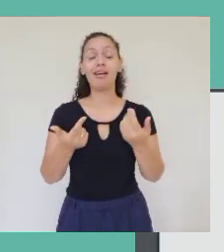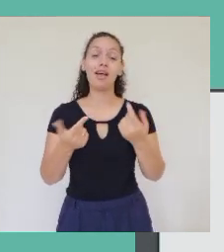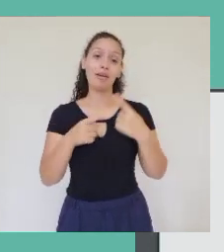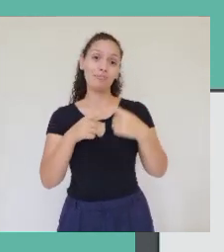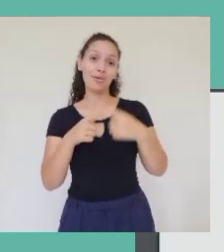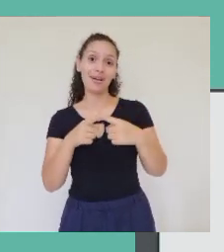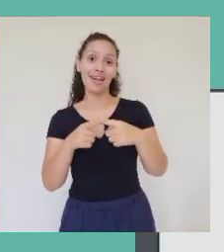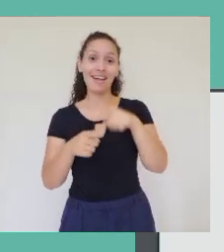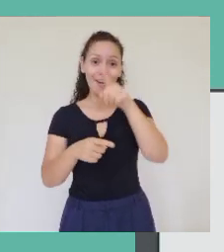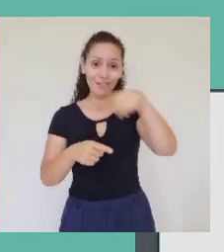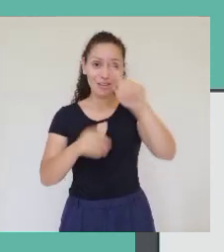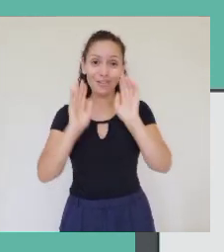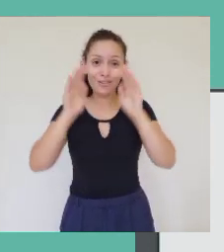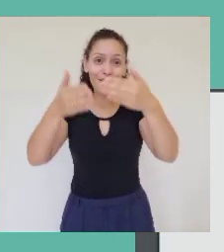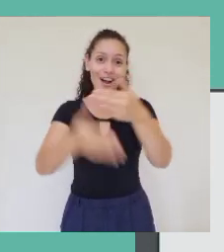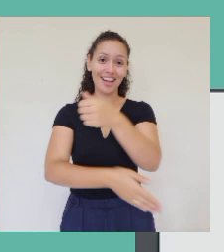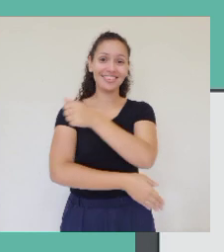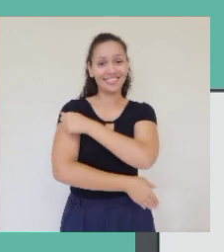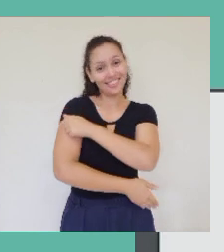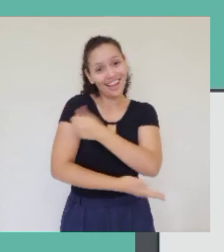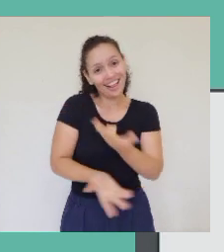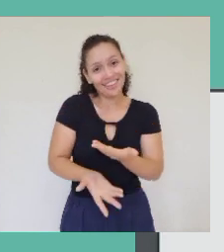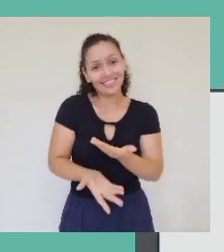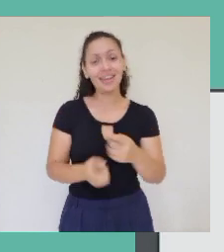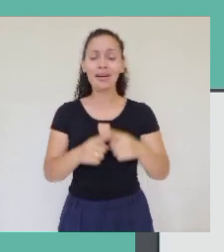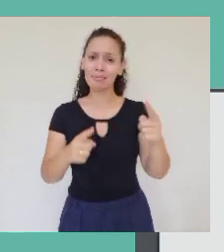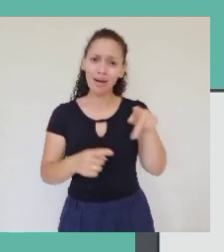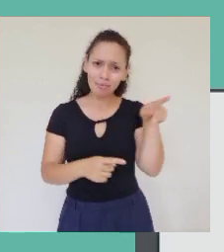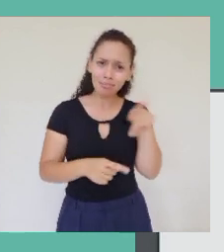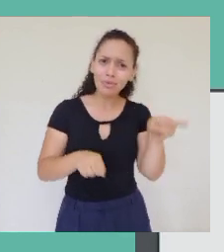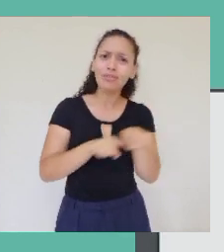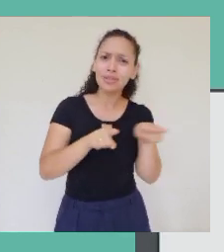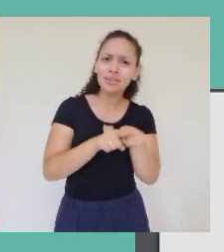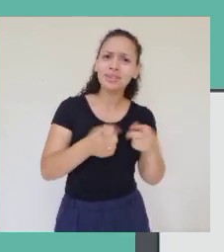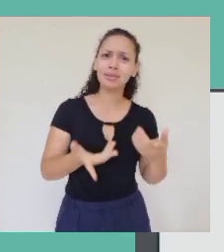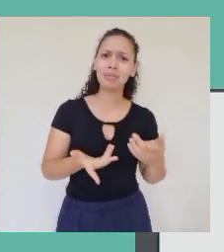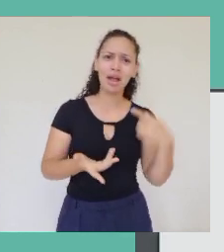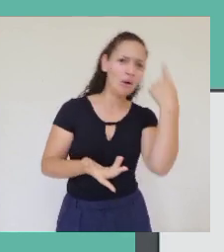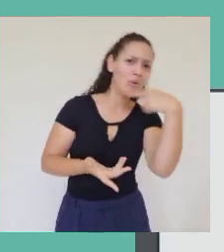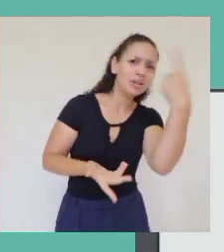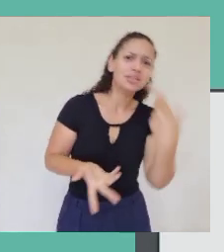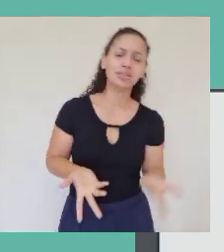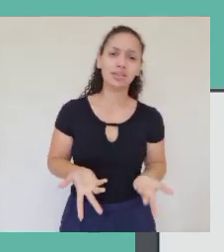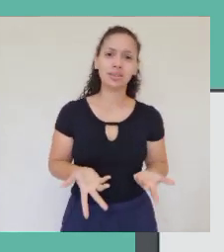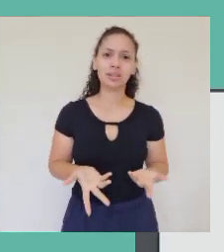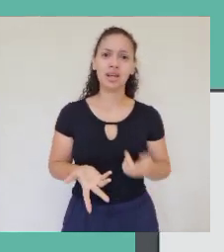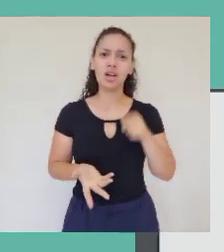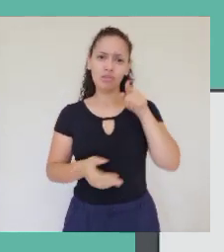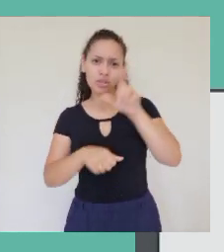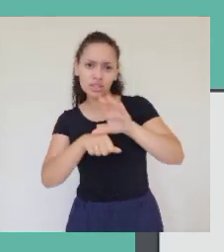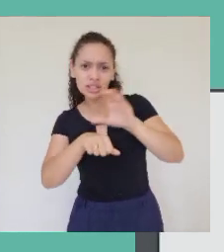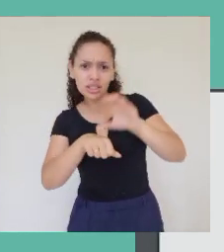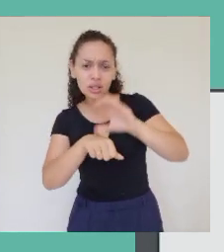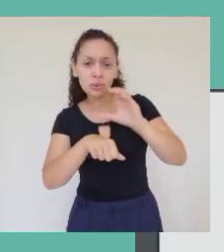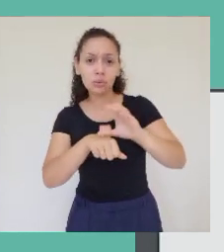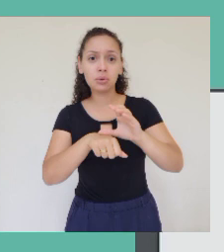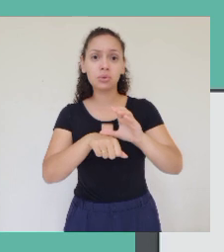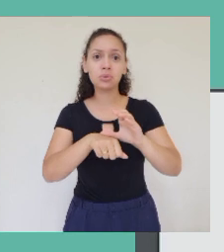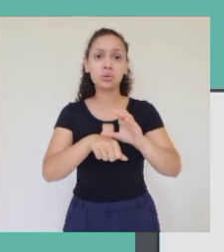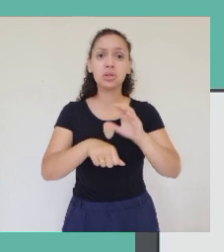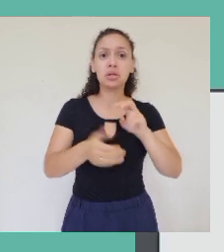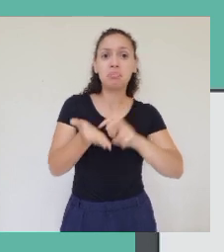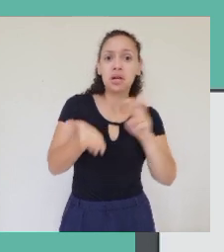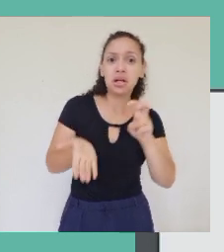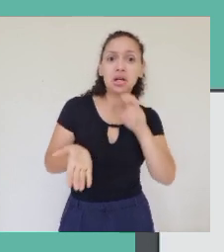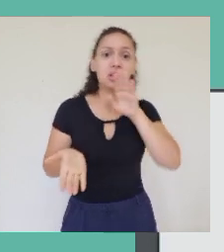professores, técnicos. Então, quantas horas você passa na faculdade? Seu curso é integral, ele é noturno, isso vai variar de indivíduo para indivíduo, mas vamos